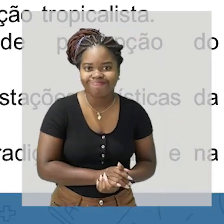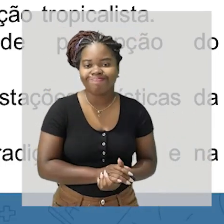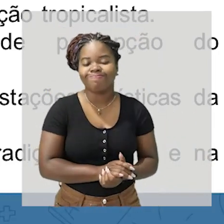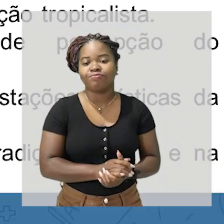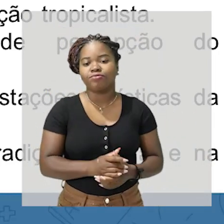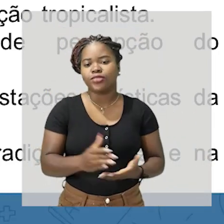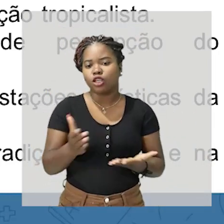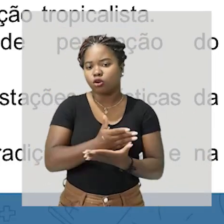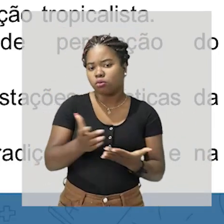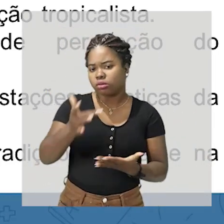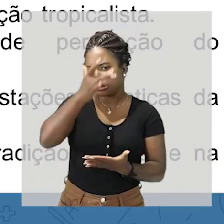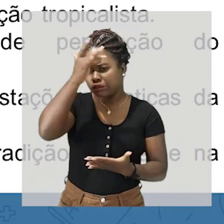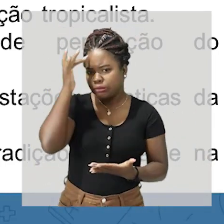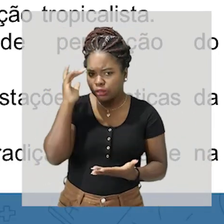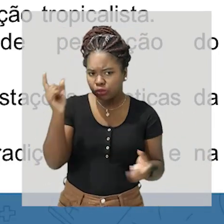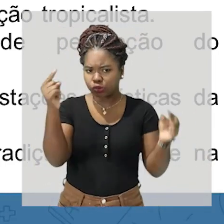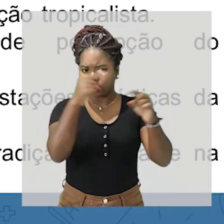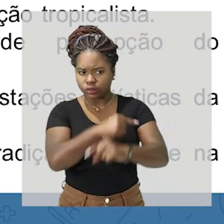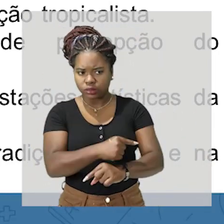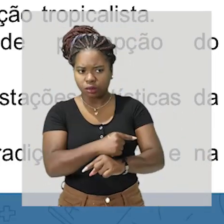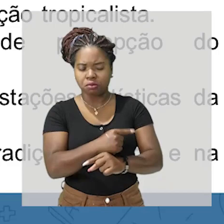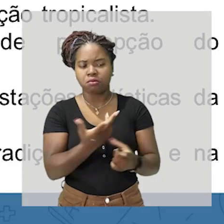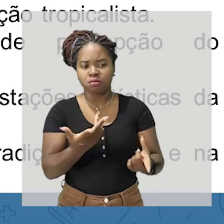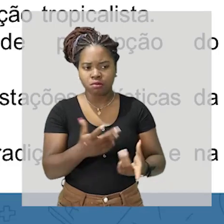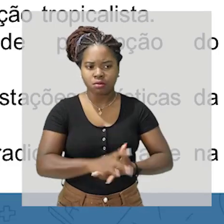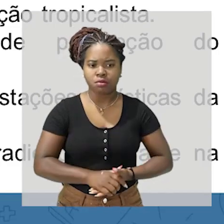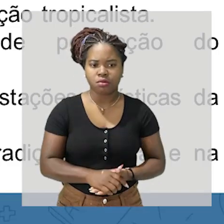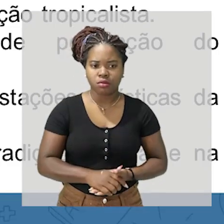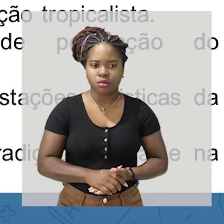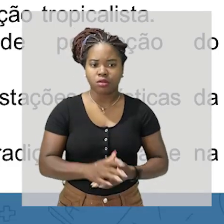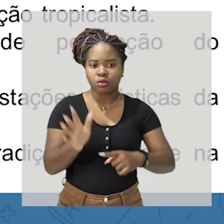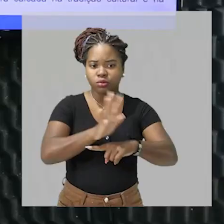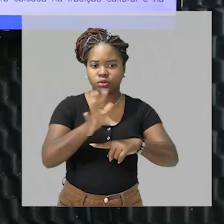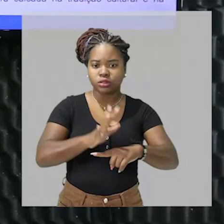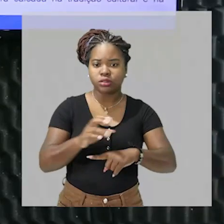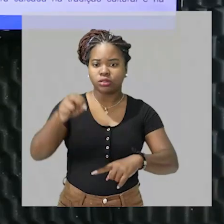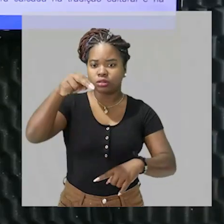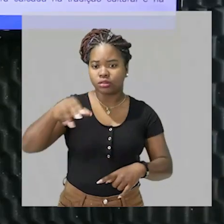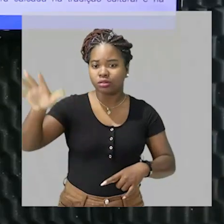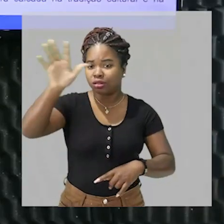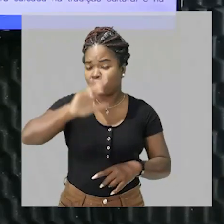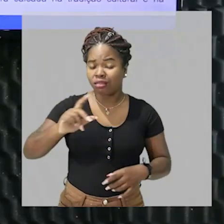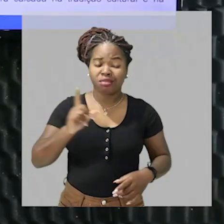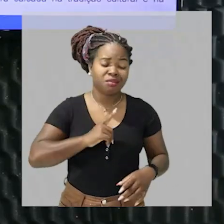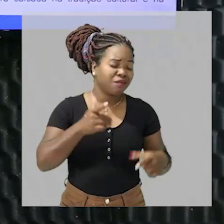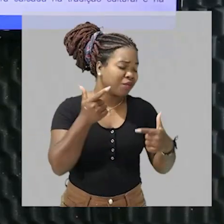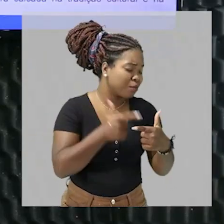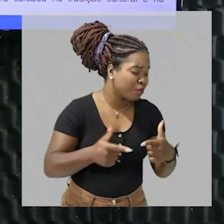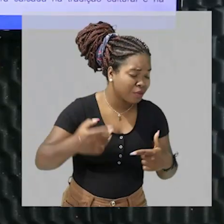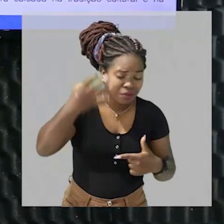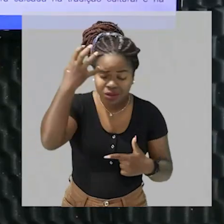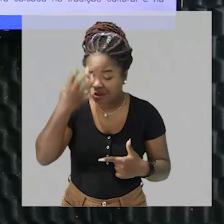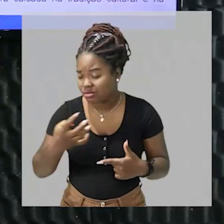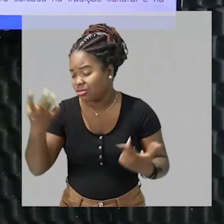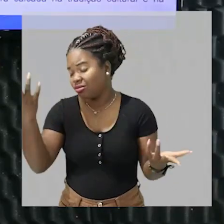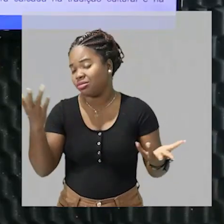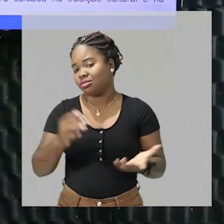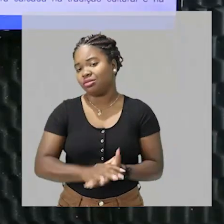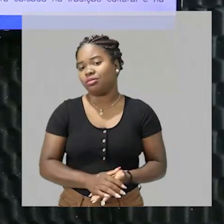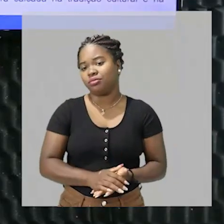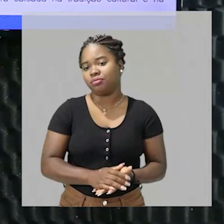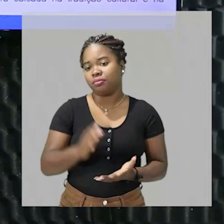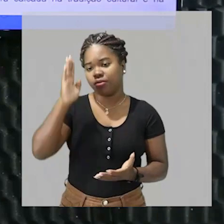que, mesmo que não seja justificável isso hoje, o cinema nacional já passou por problemas sérios, principalmente no que trata de